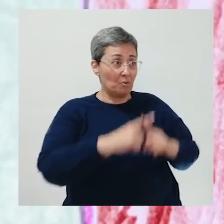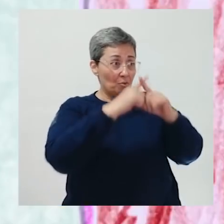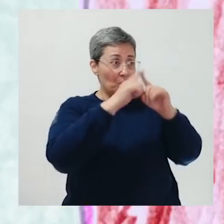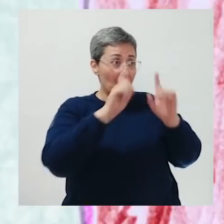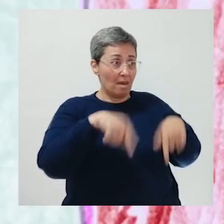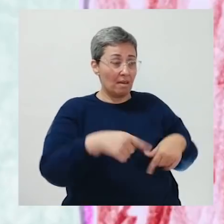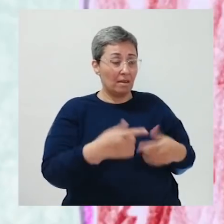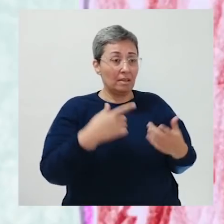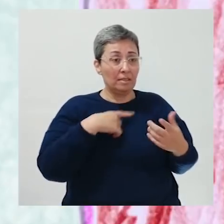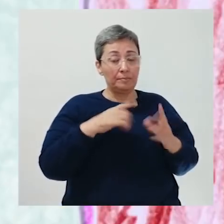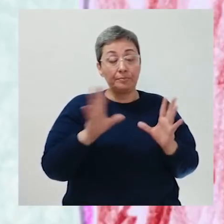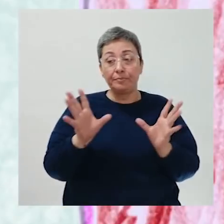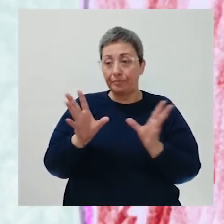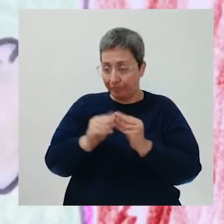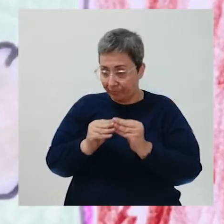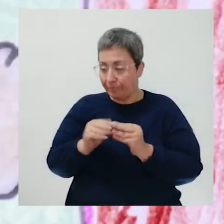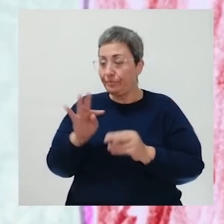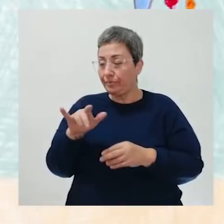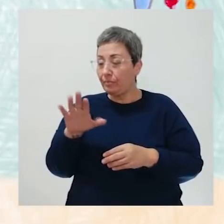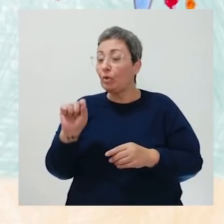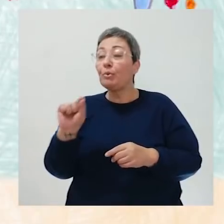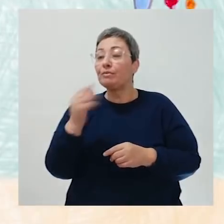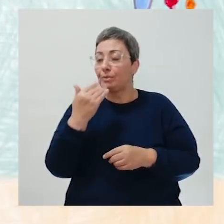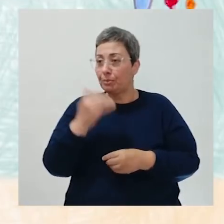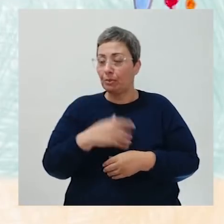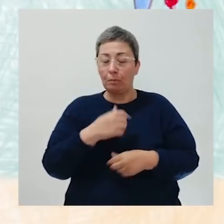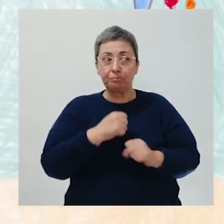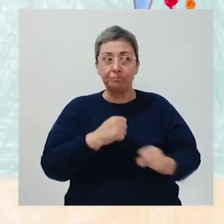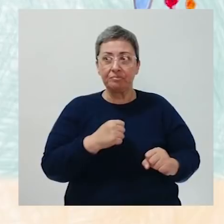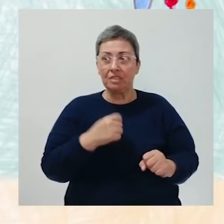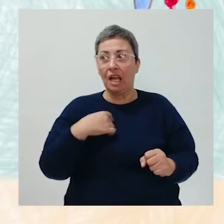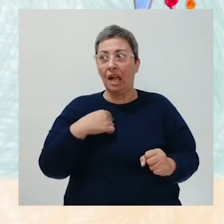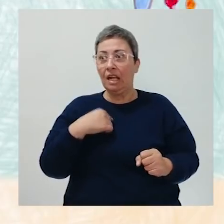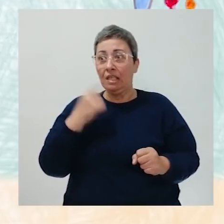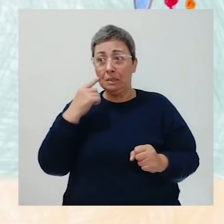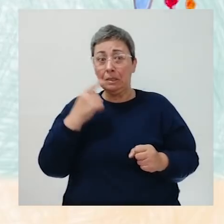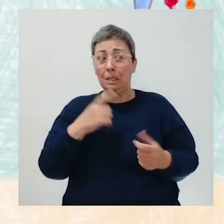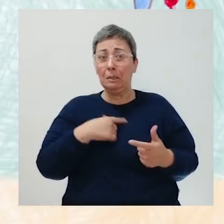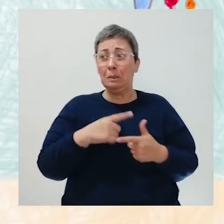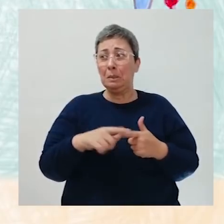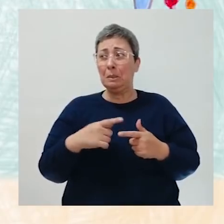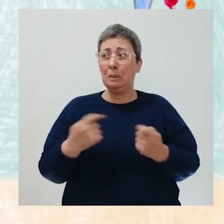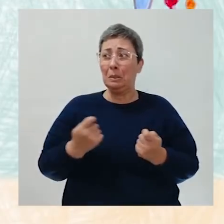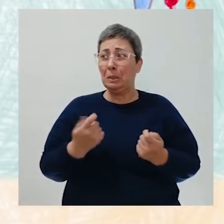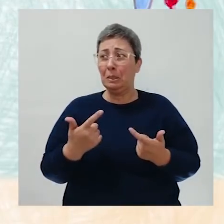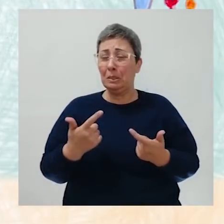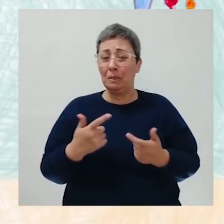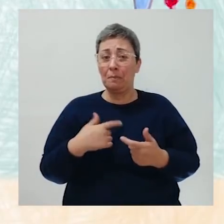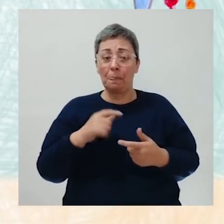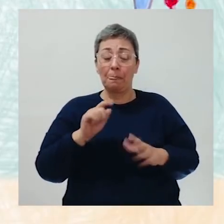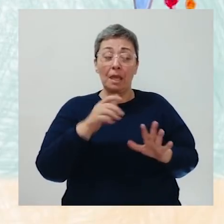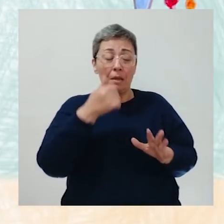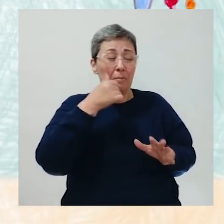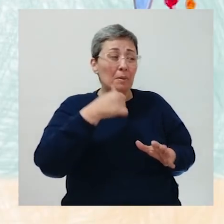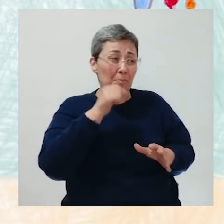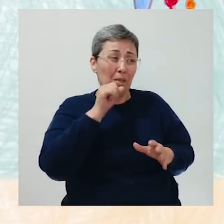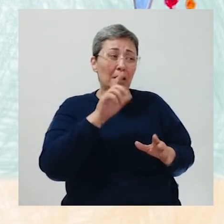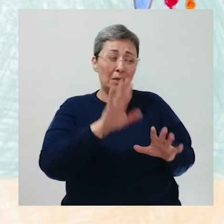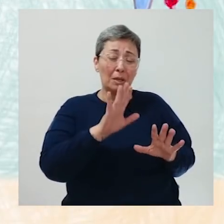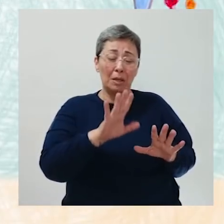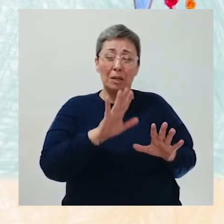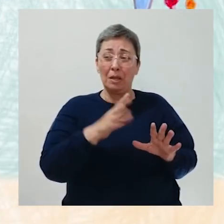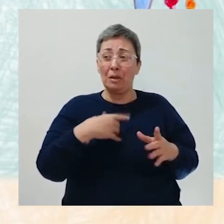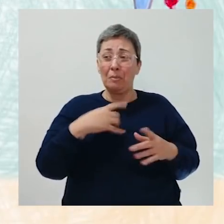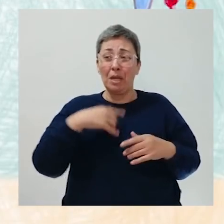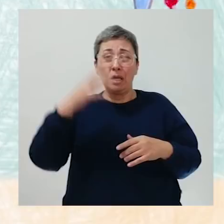fazem? Resume, Tiago, o que você comeu? Ops, a situação está fora de controle. Mamãe, você vai ter que puxar